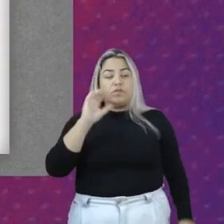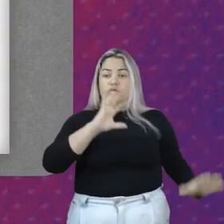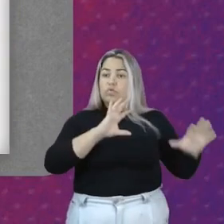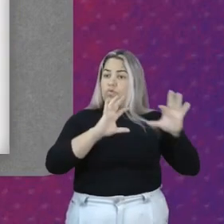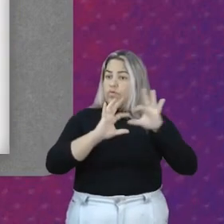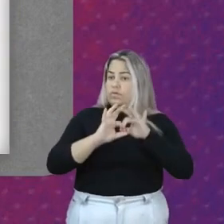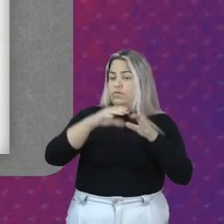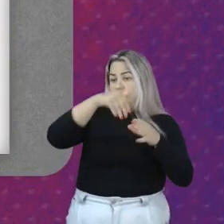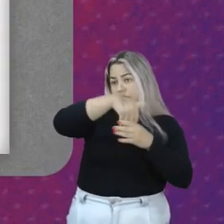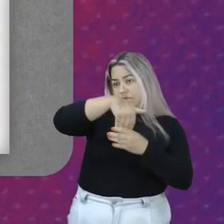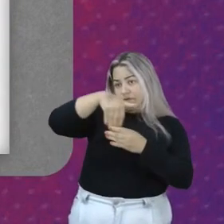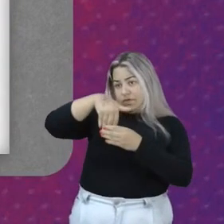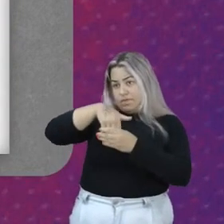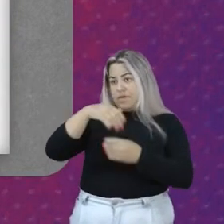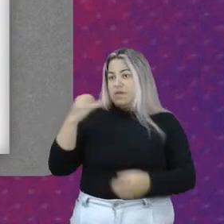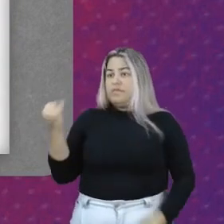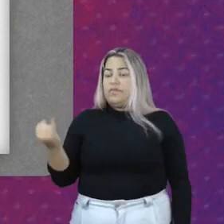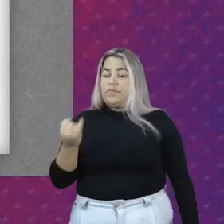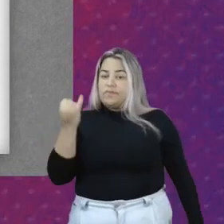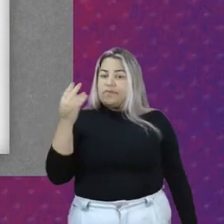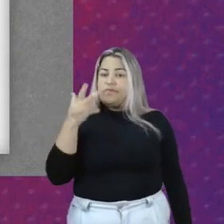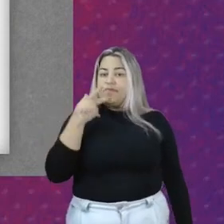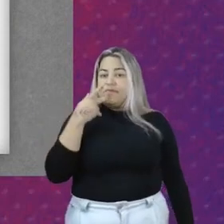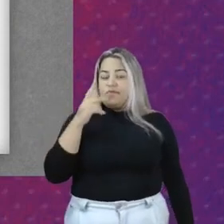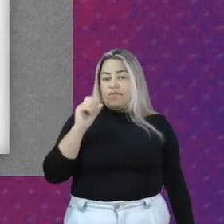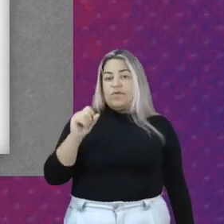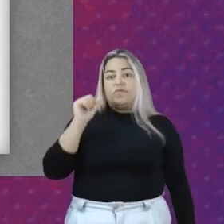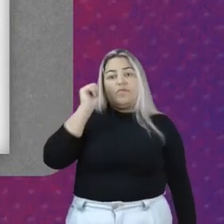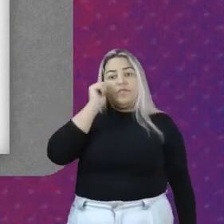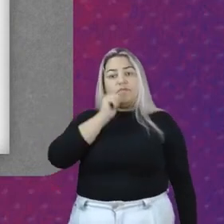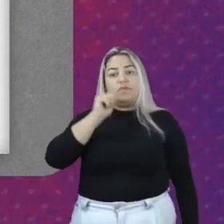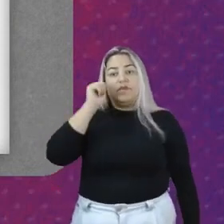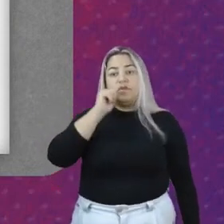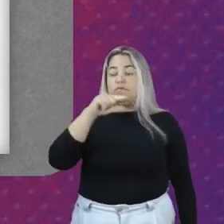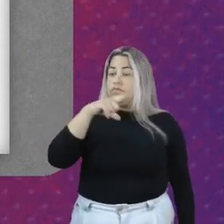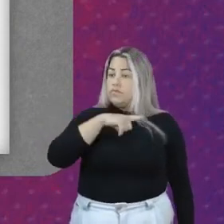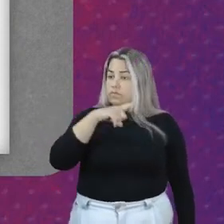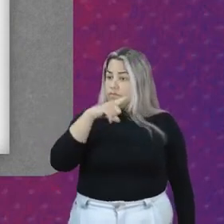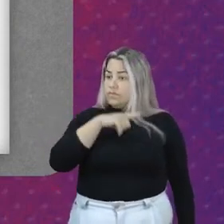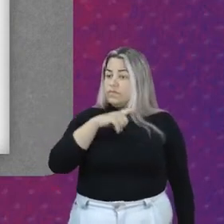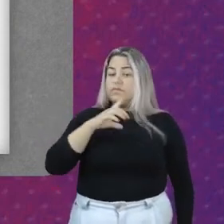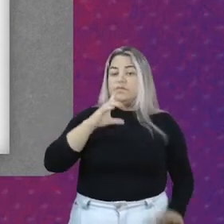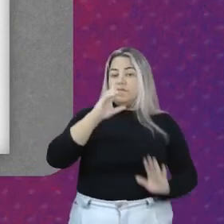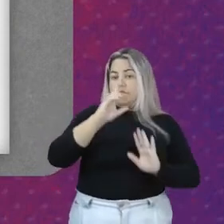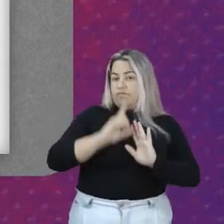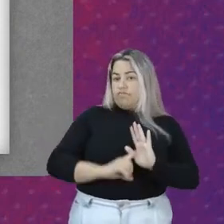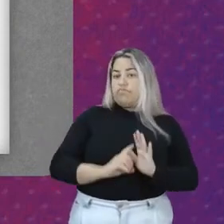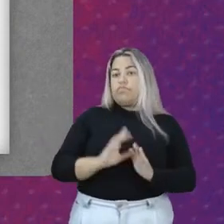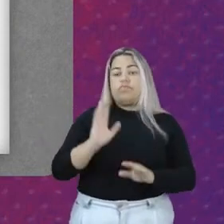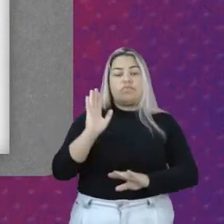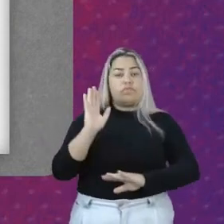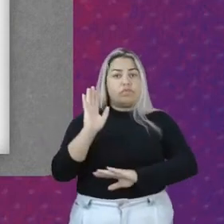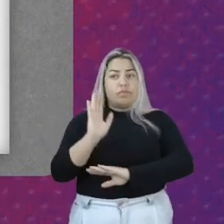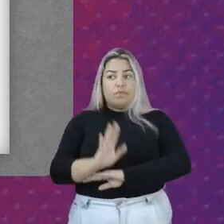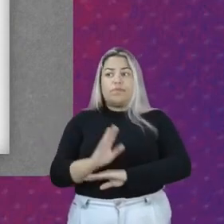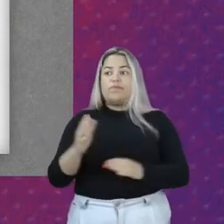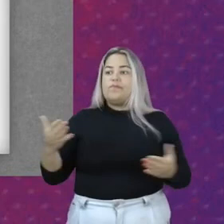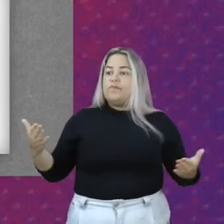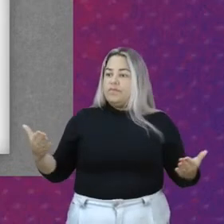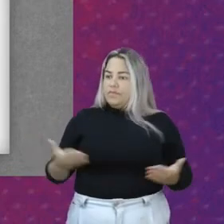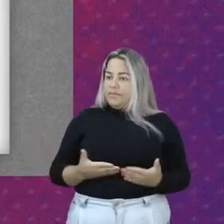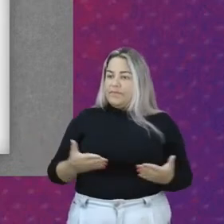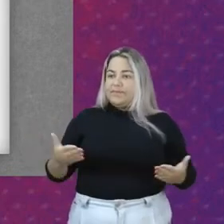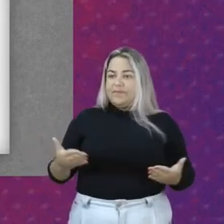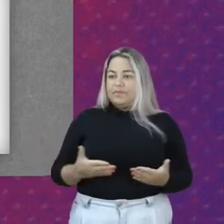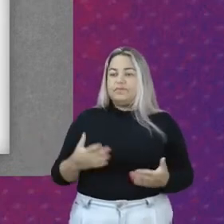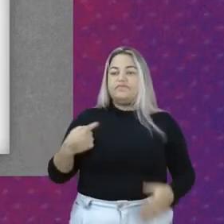voto, também é importante enfatizar que as mulheres só tiveram esse direito tardiamente e que hoje em dia, né, que